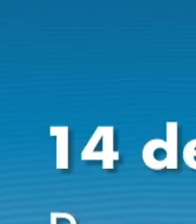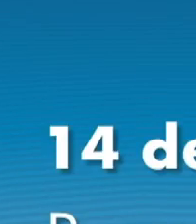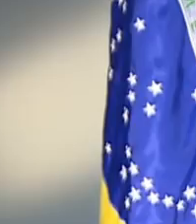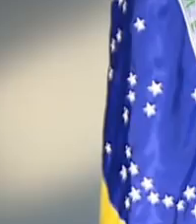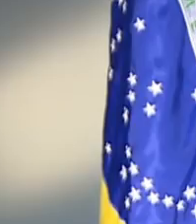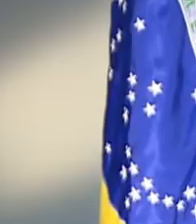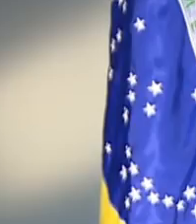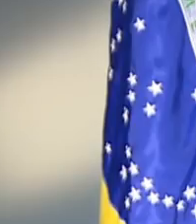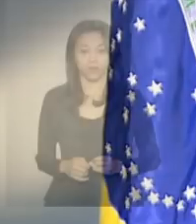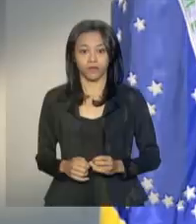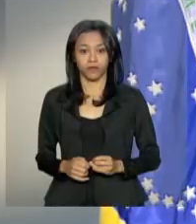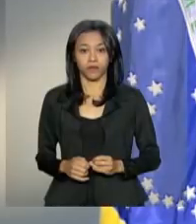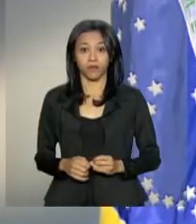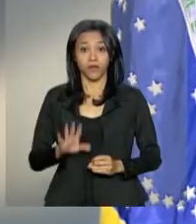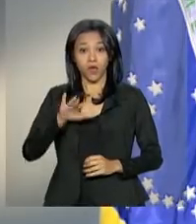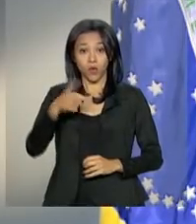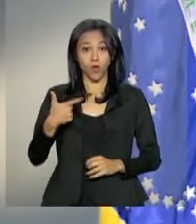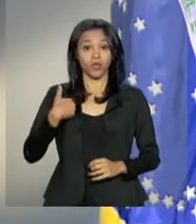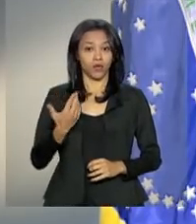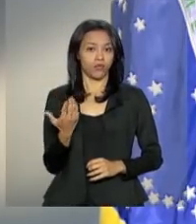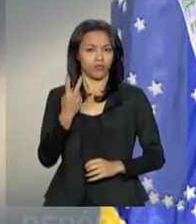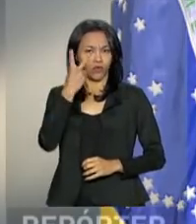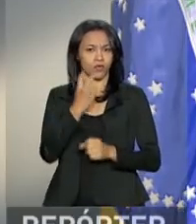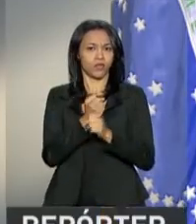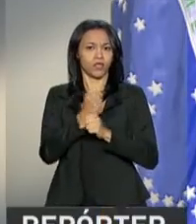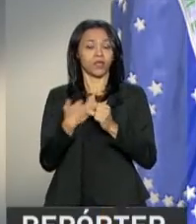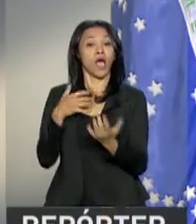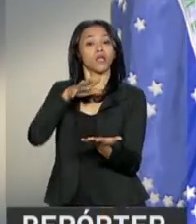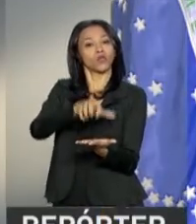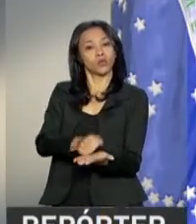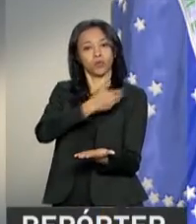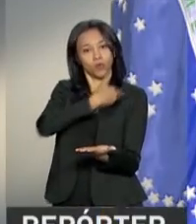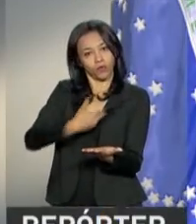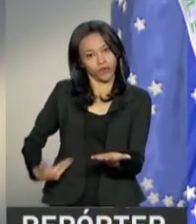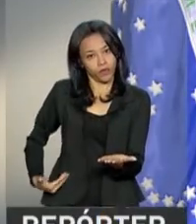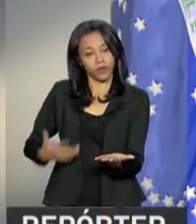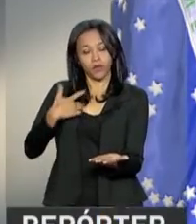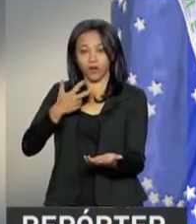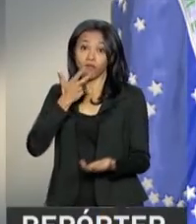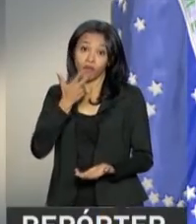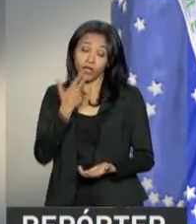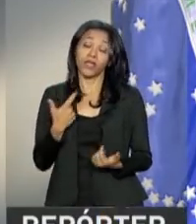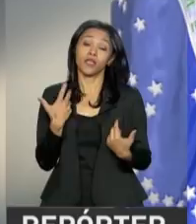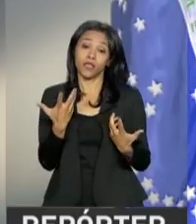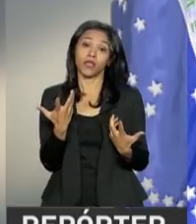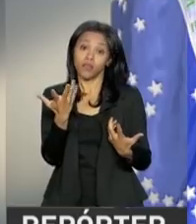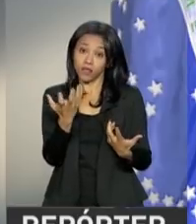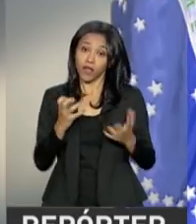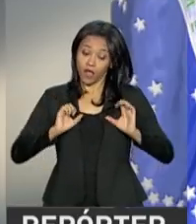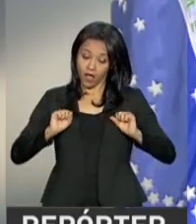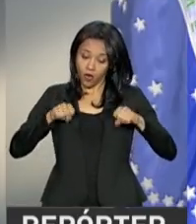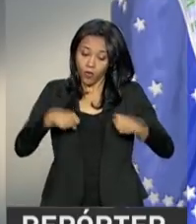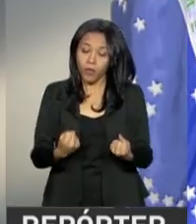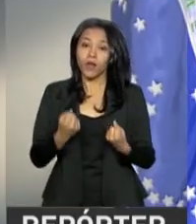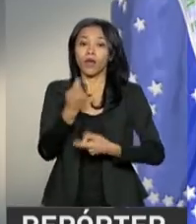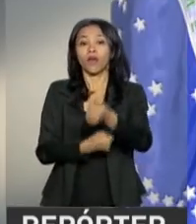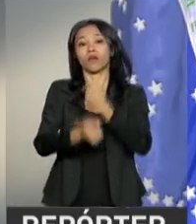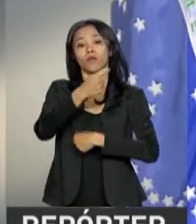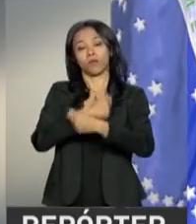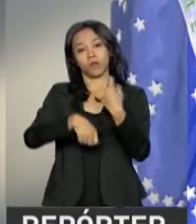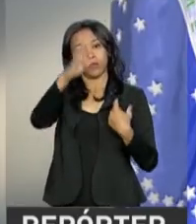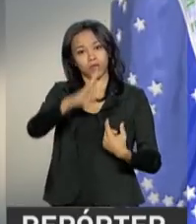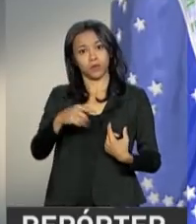quando assumiu o governo há dois anos disse que queria recuperar a economia do país e com economia mais